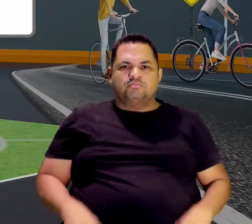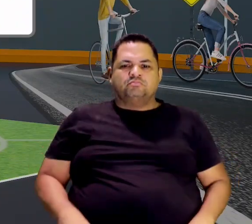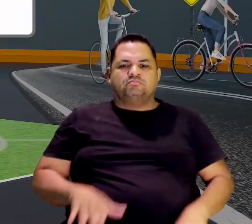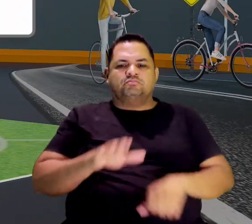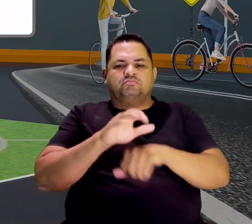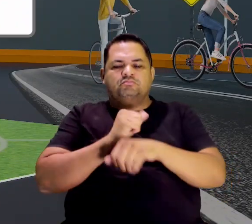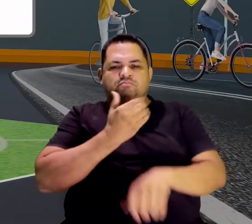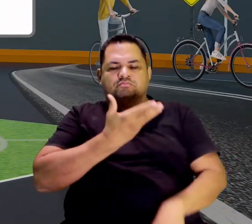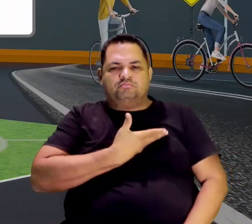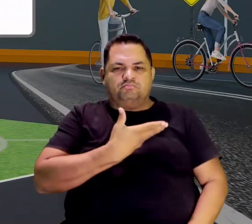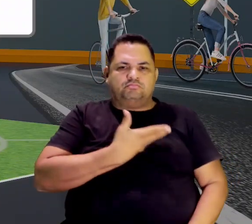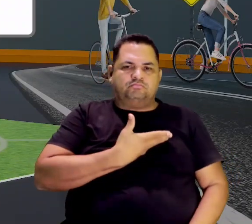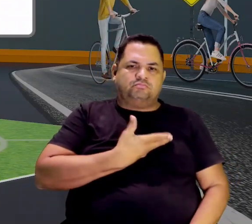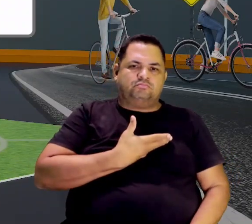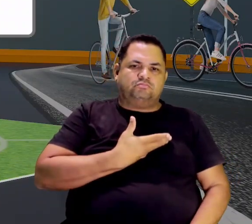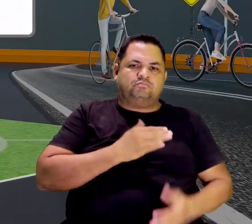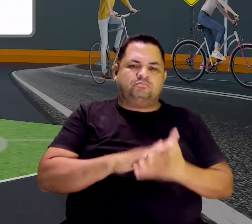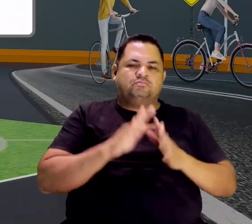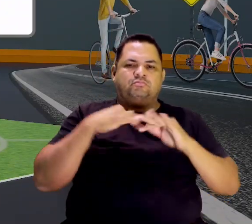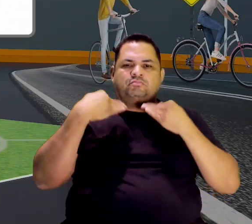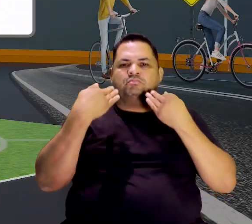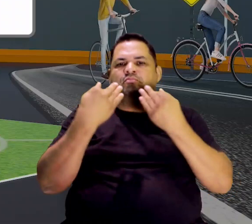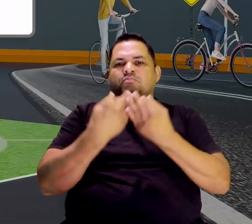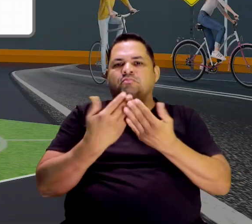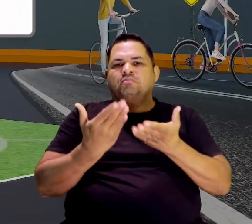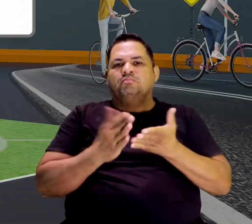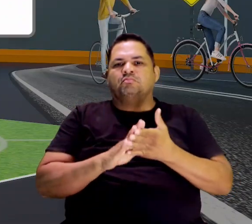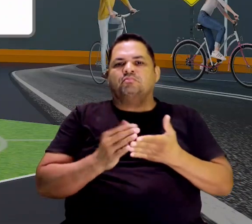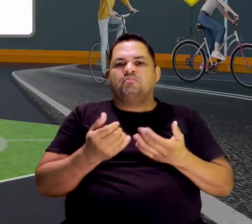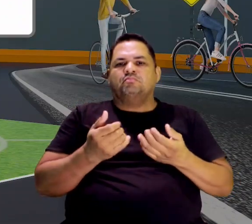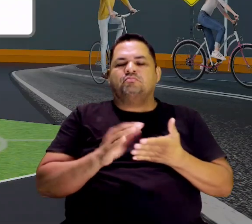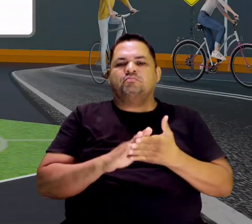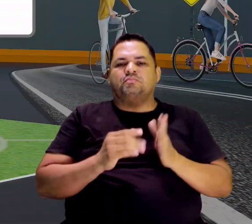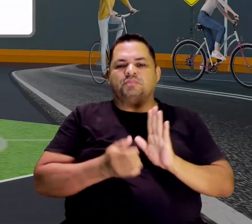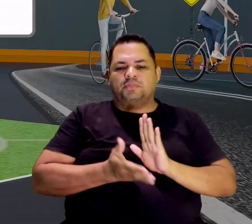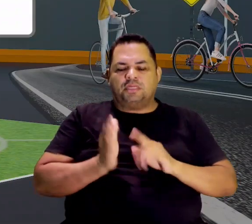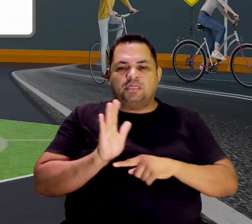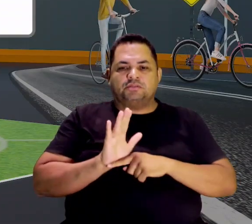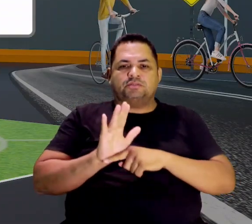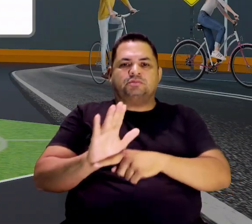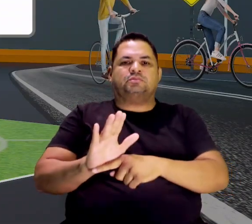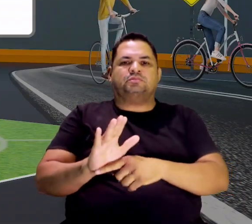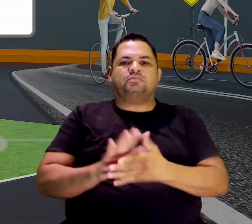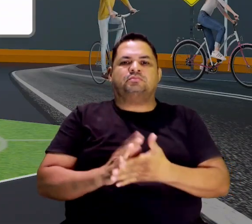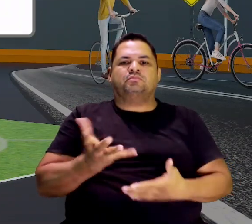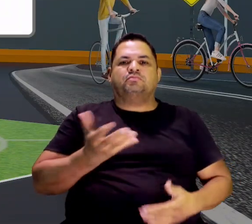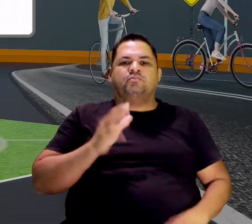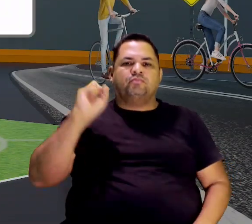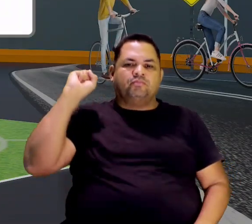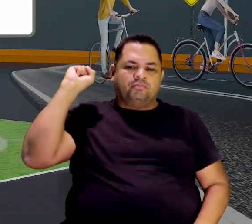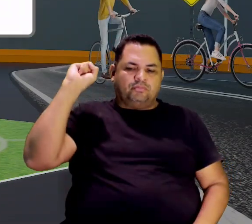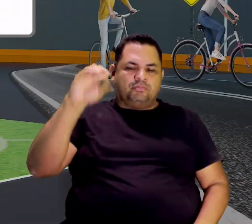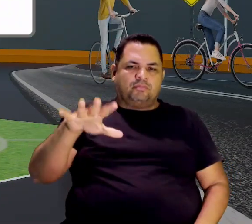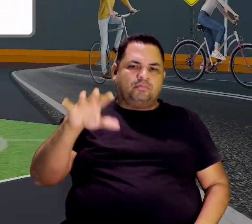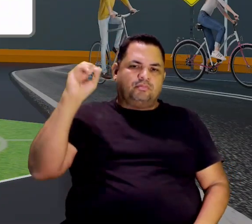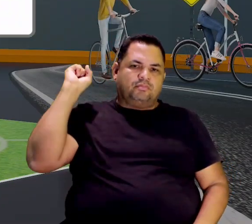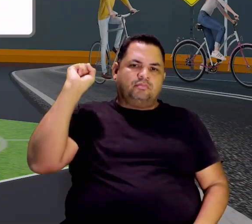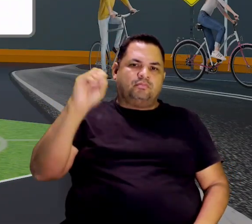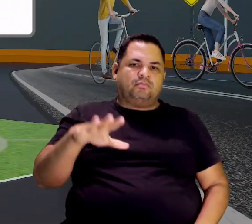unidos no centro, tá? E aí tu vai receber essa bola. Depois, na segunda etapa do circuito, tu vai trabalhar aqui